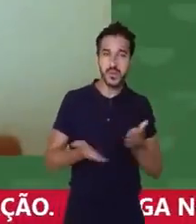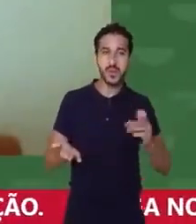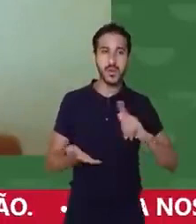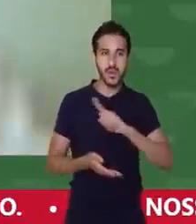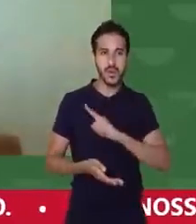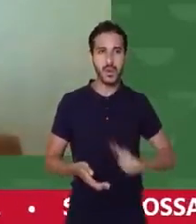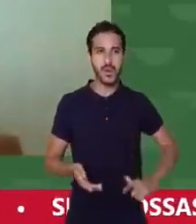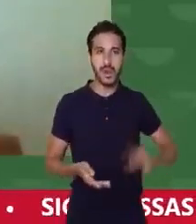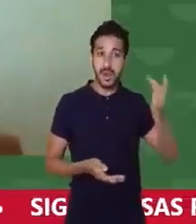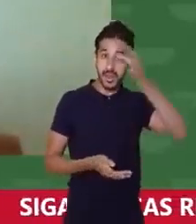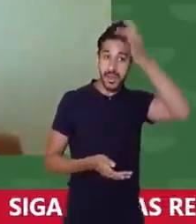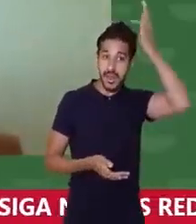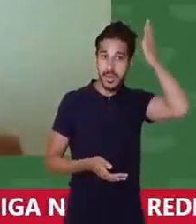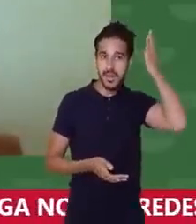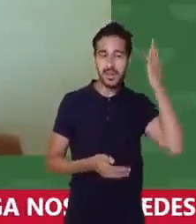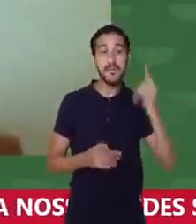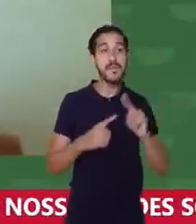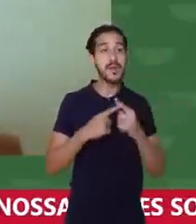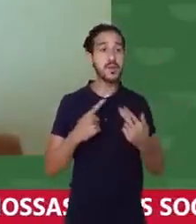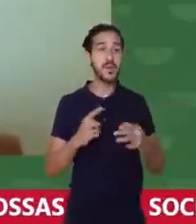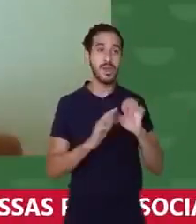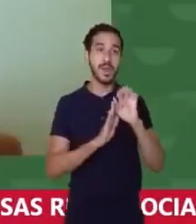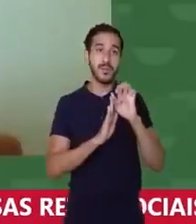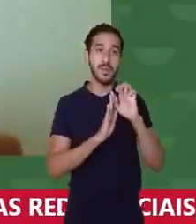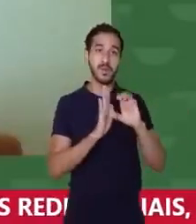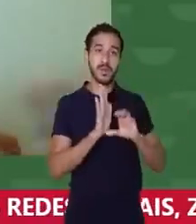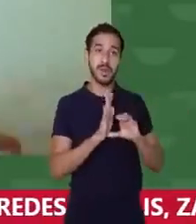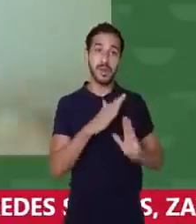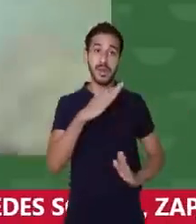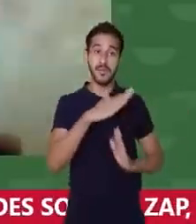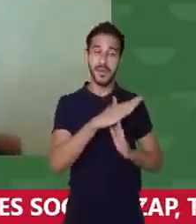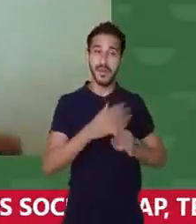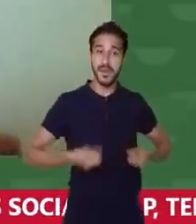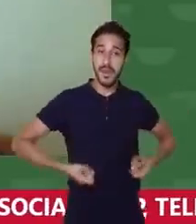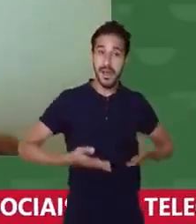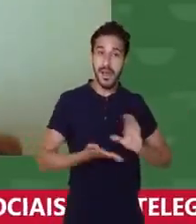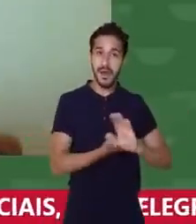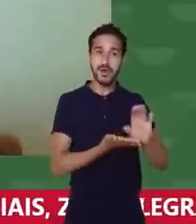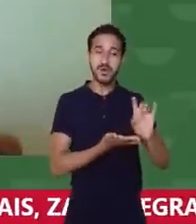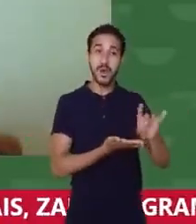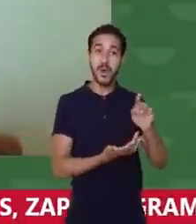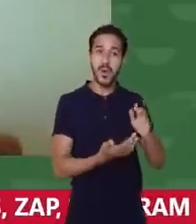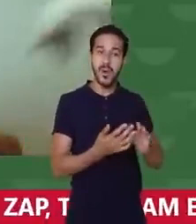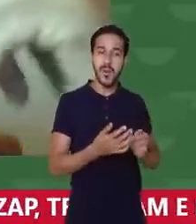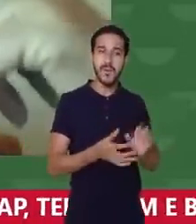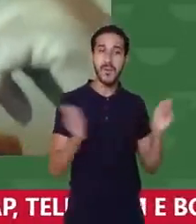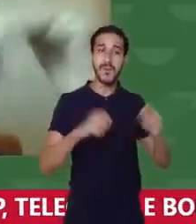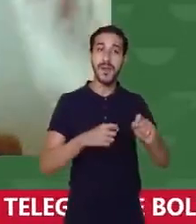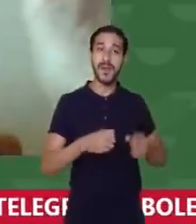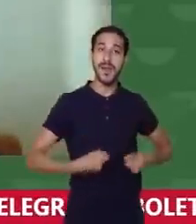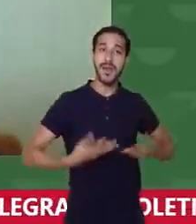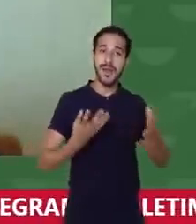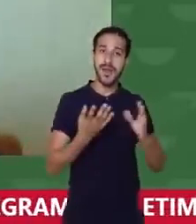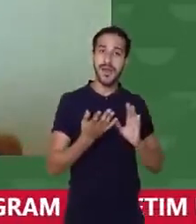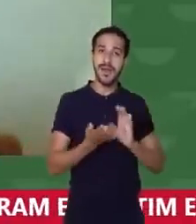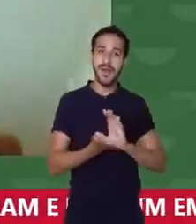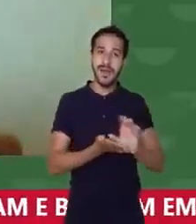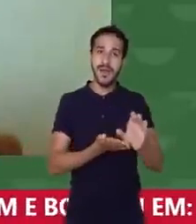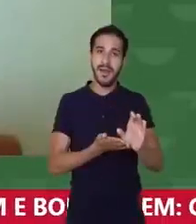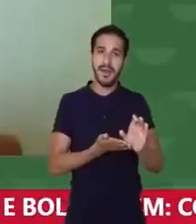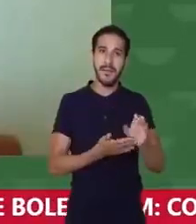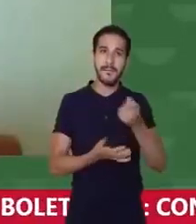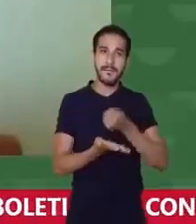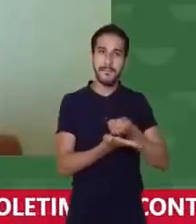governo Temer. Primeiro, a emenda dos tetos de gasto, que só libera para gastar gastos